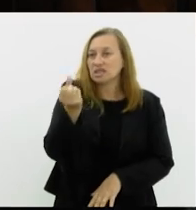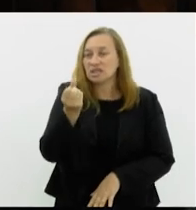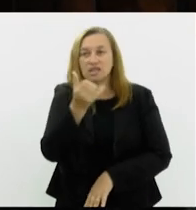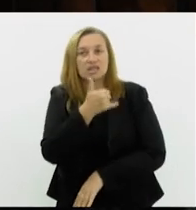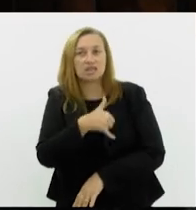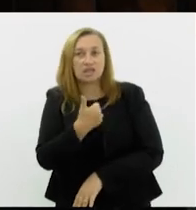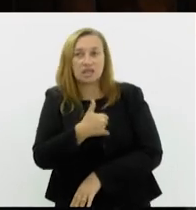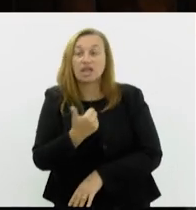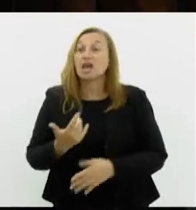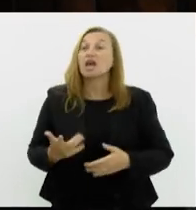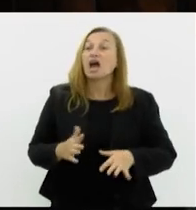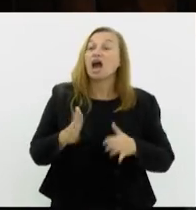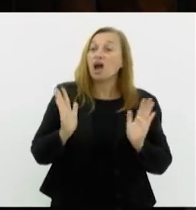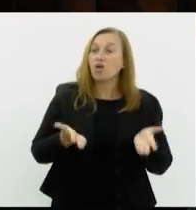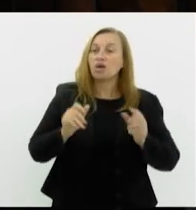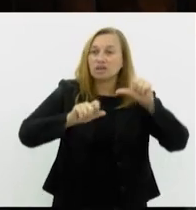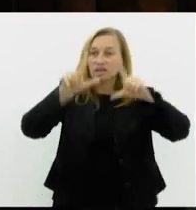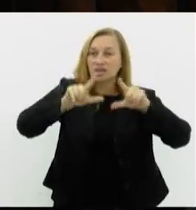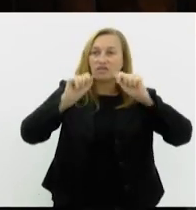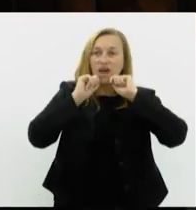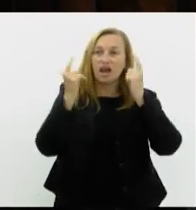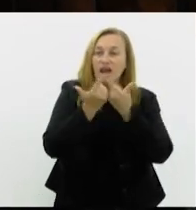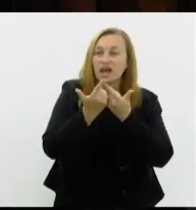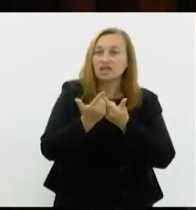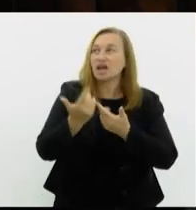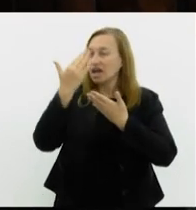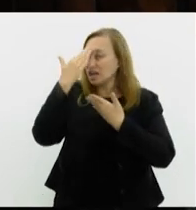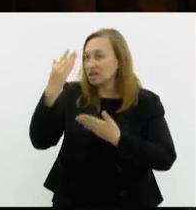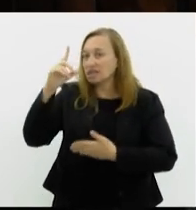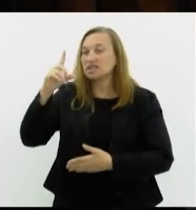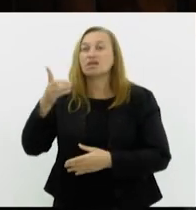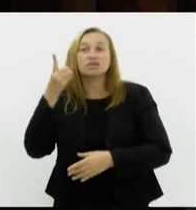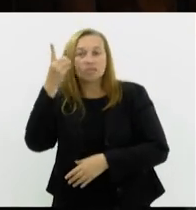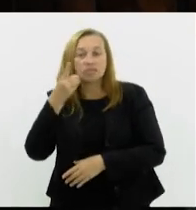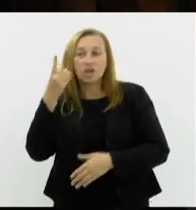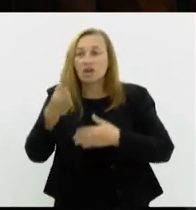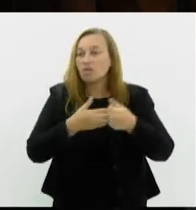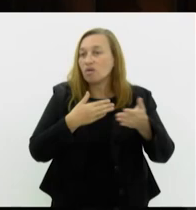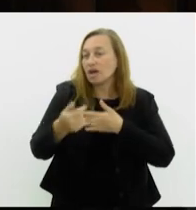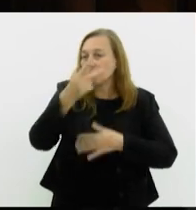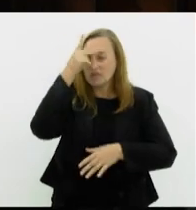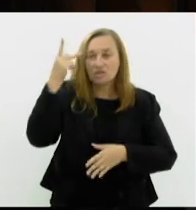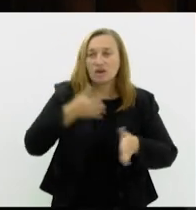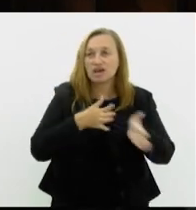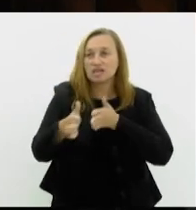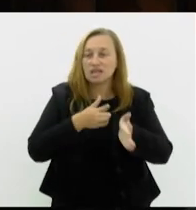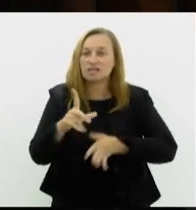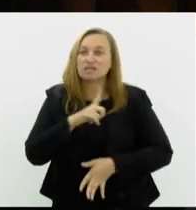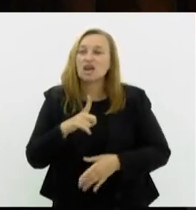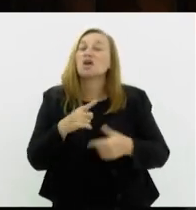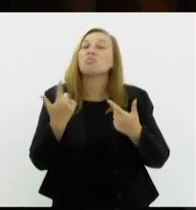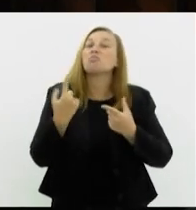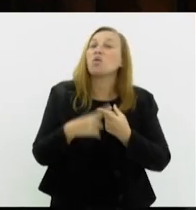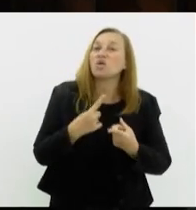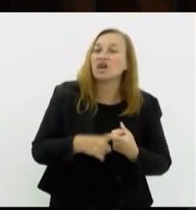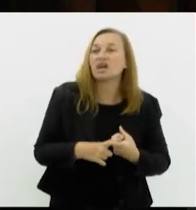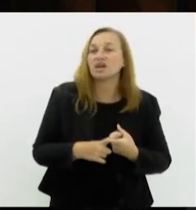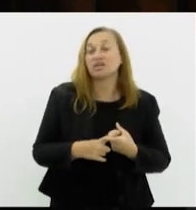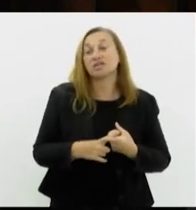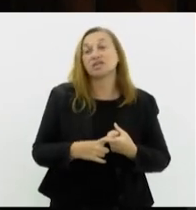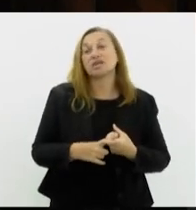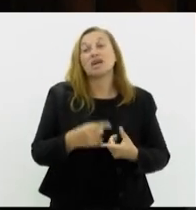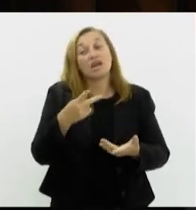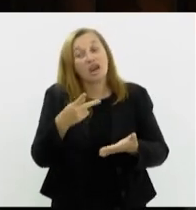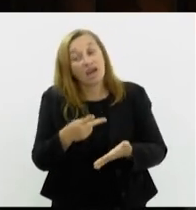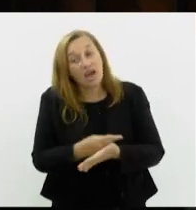Agora, na TV Alerge, graças ao deputado, vai ter acesso a qualquer pessoa que assista. Por quê? Porque é incoerente, porque